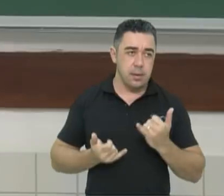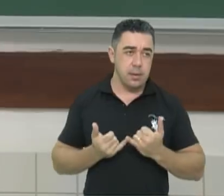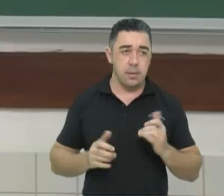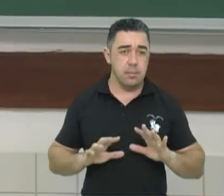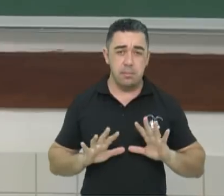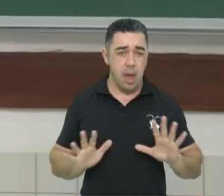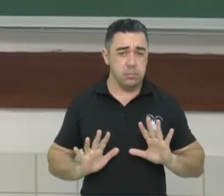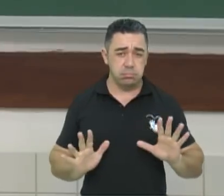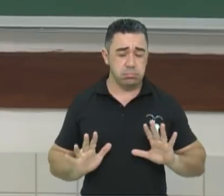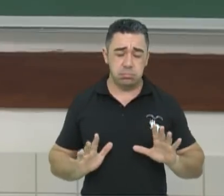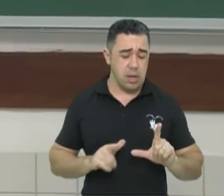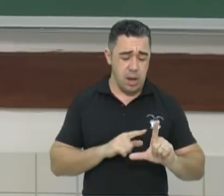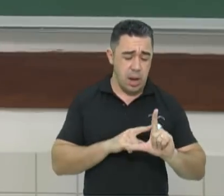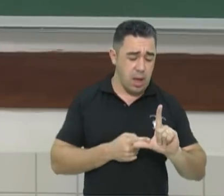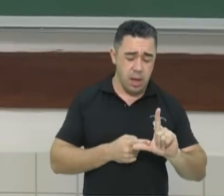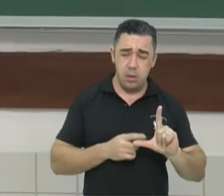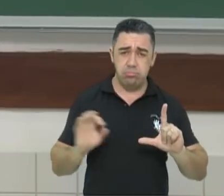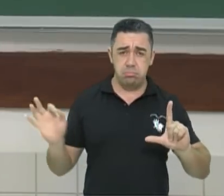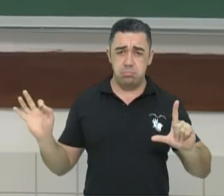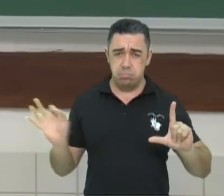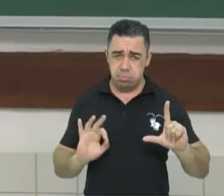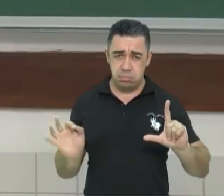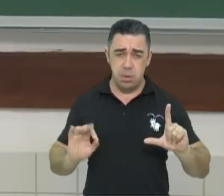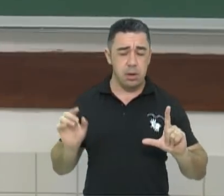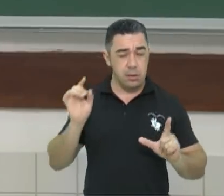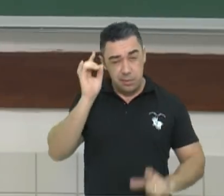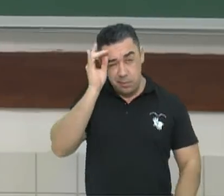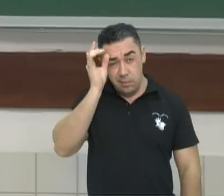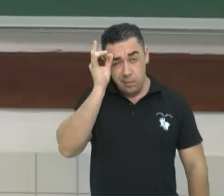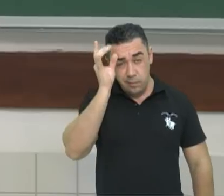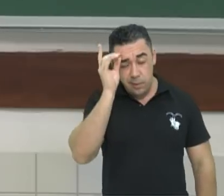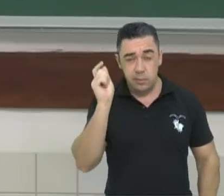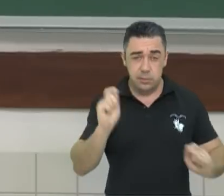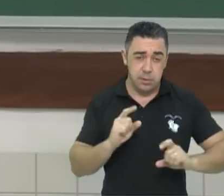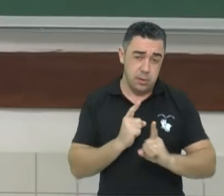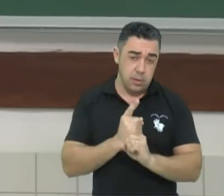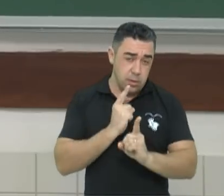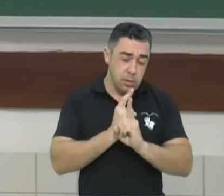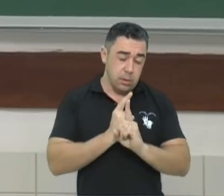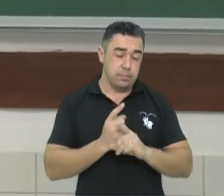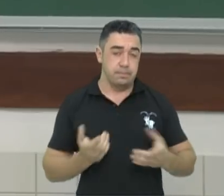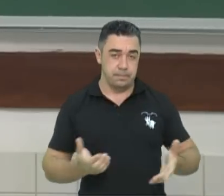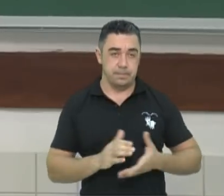tem ângulo. Então, é um dos casos, assim, bem fáceis de a gente